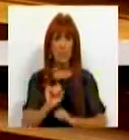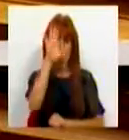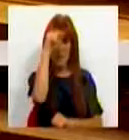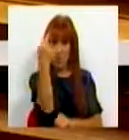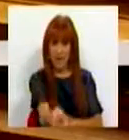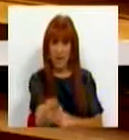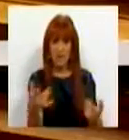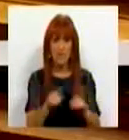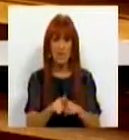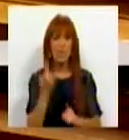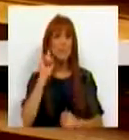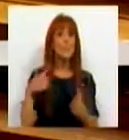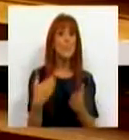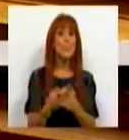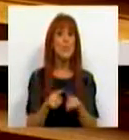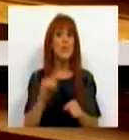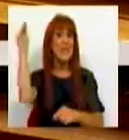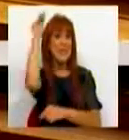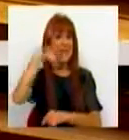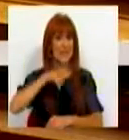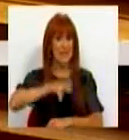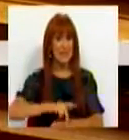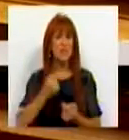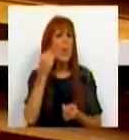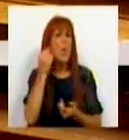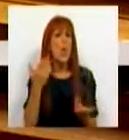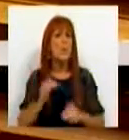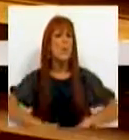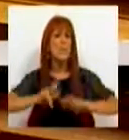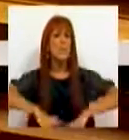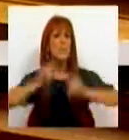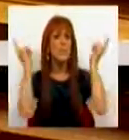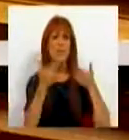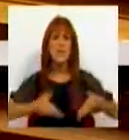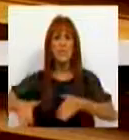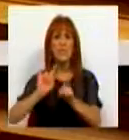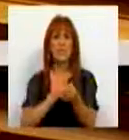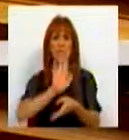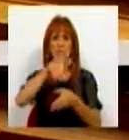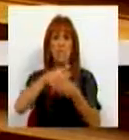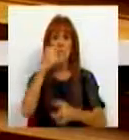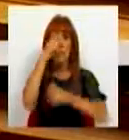deste Governo na valorização do interior do país, como está a ser desenvolvida a estratégia de